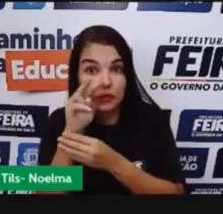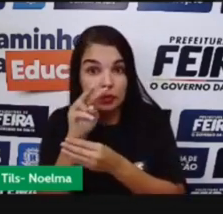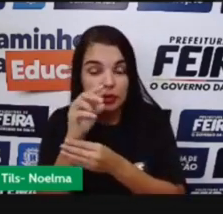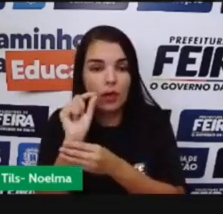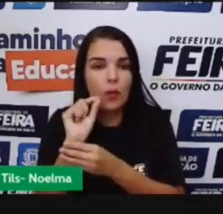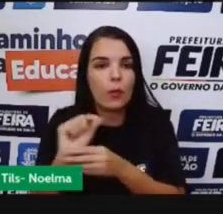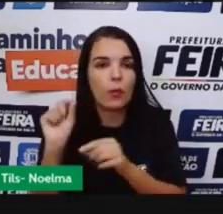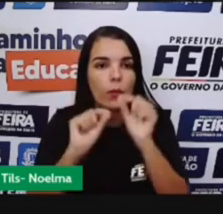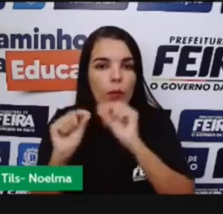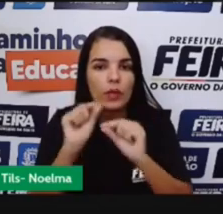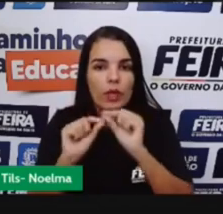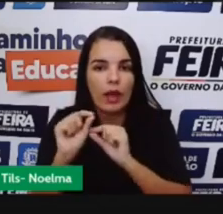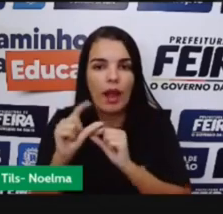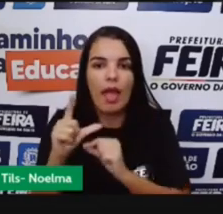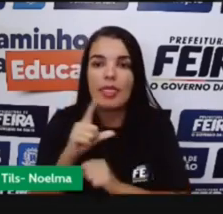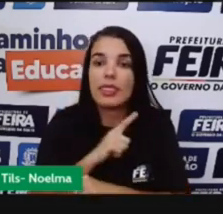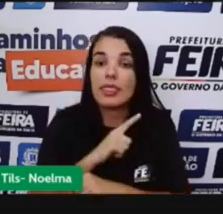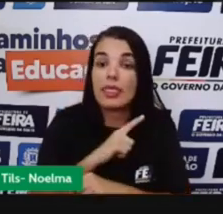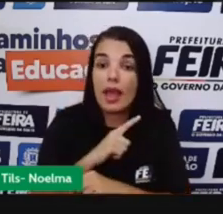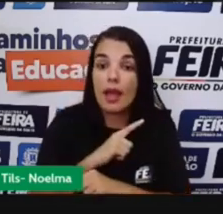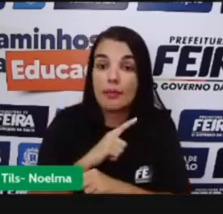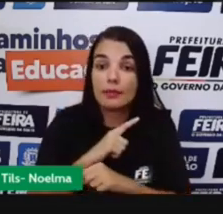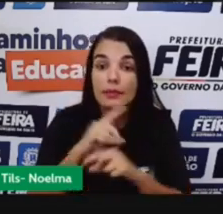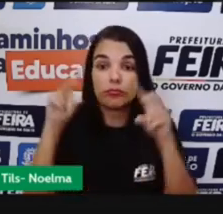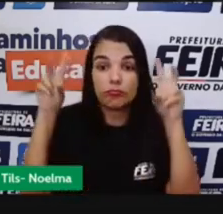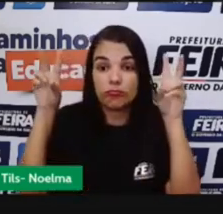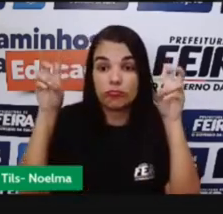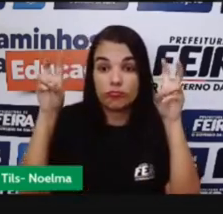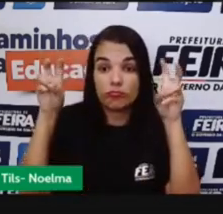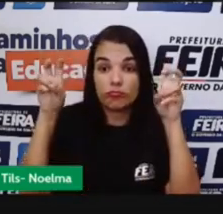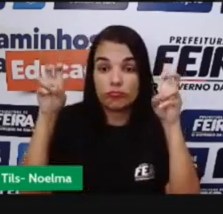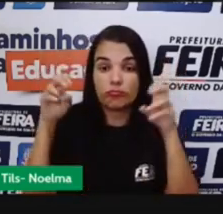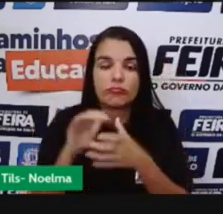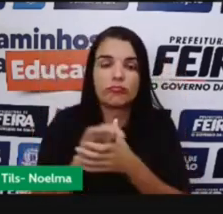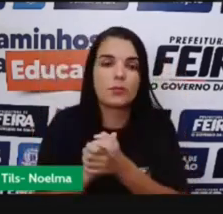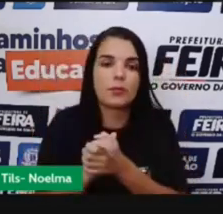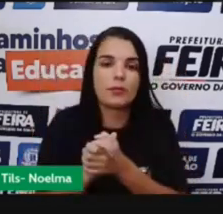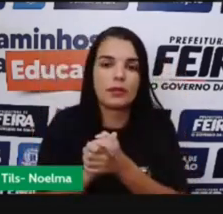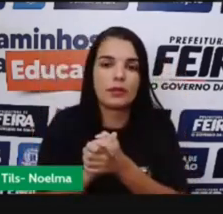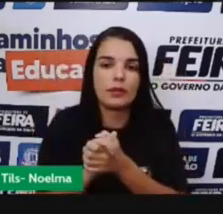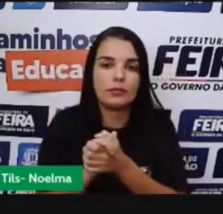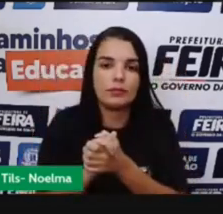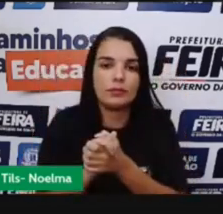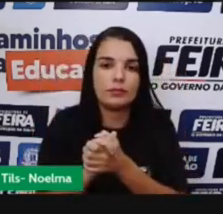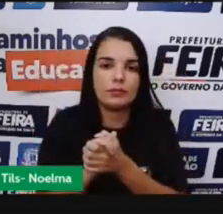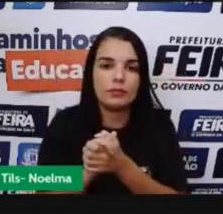aqui, nós teremos como termos da divisão o divisor,